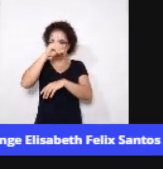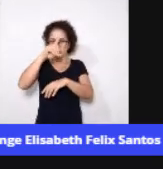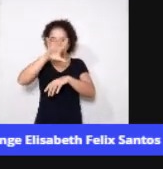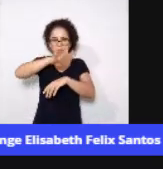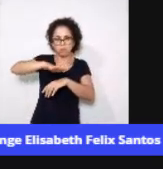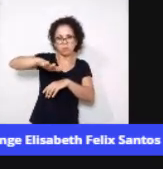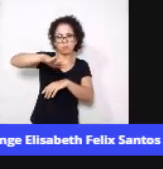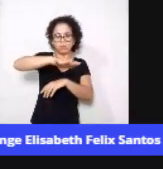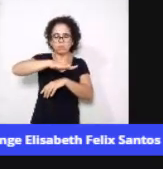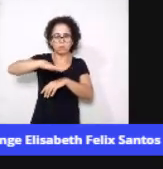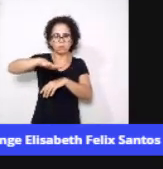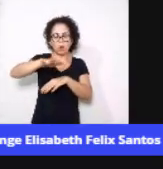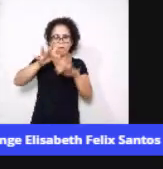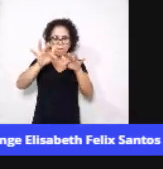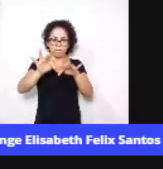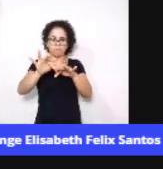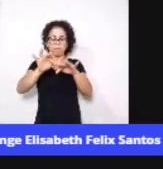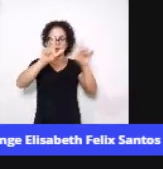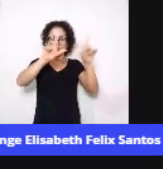Próximo slide.